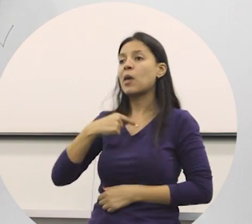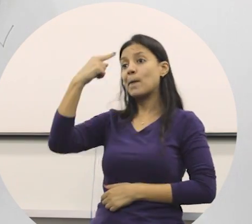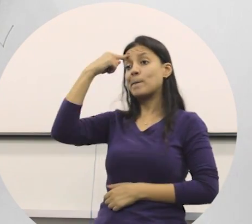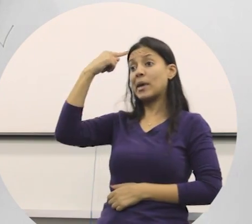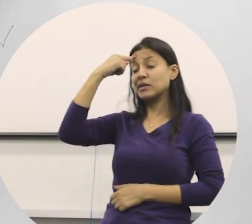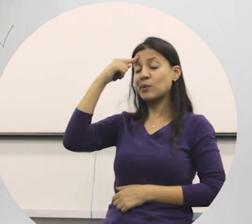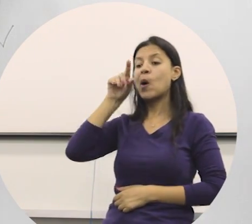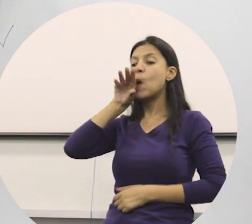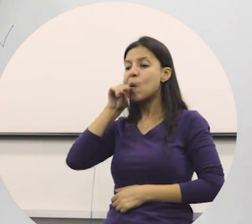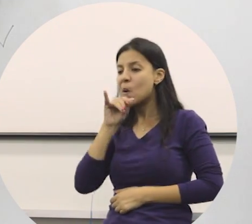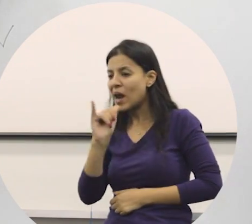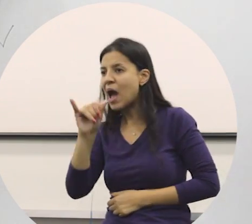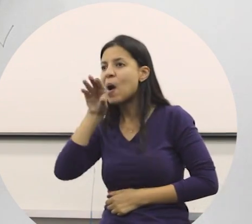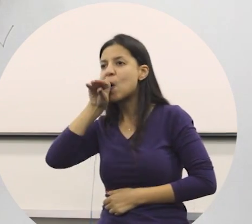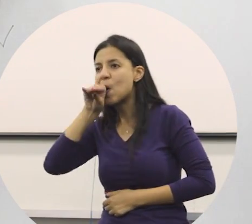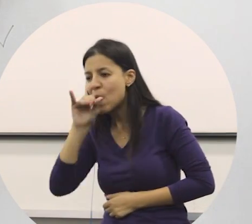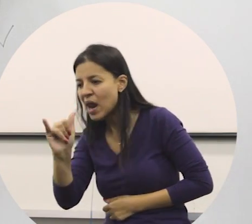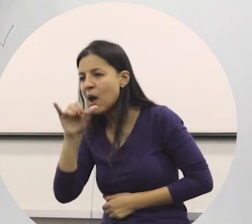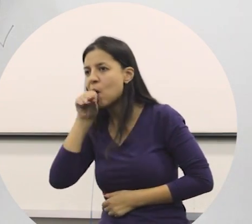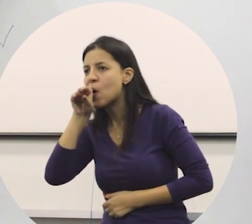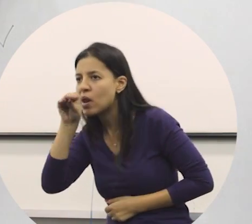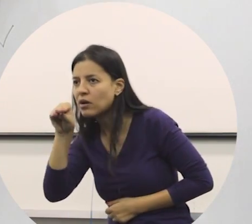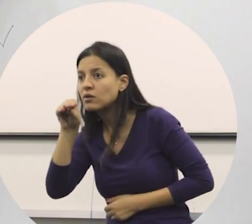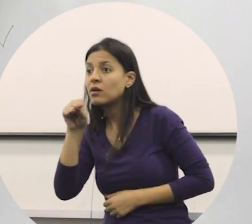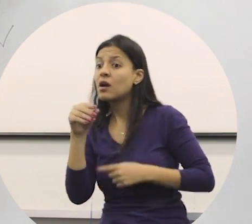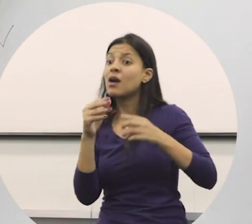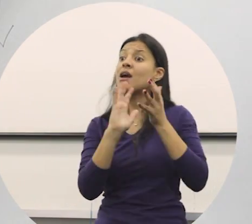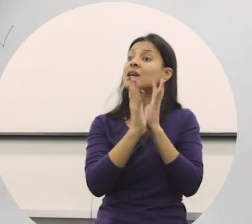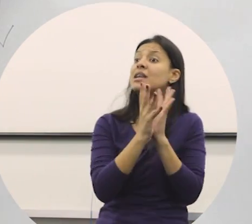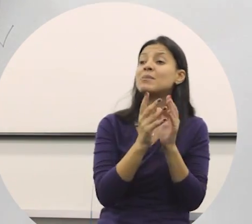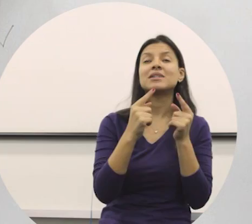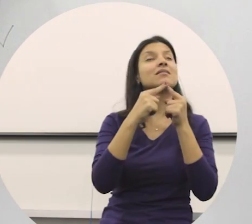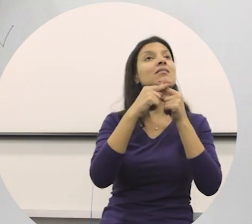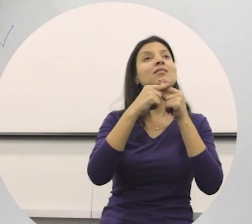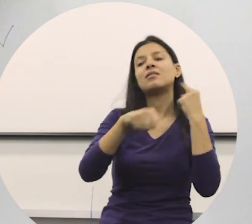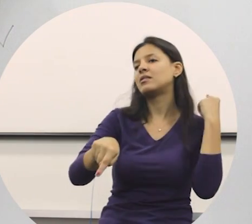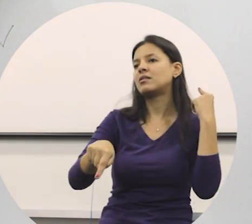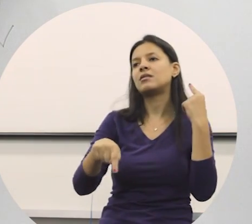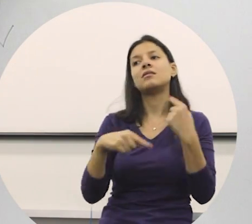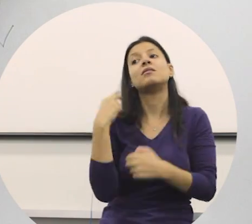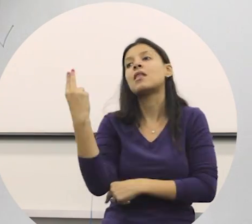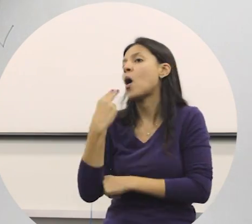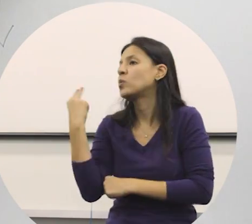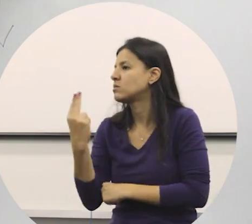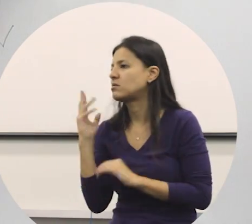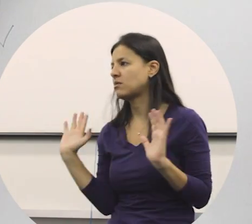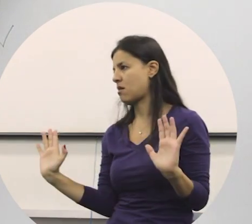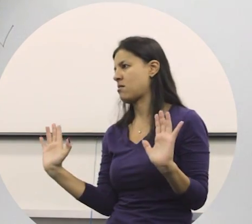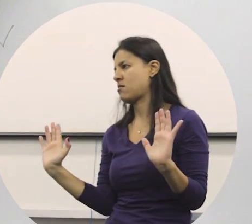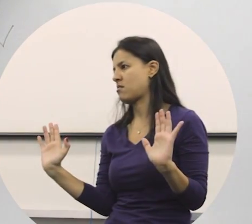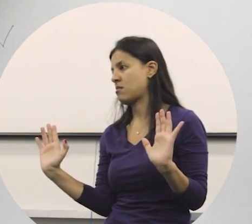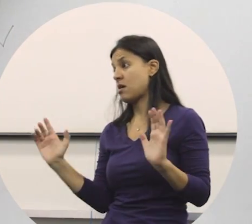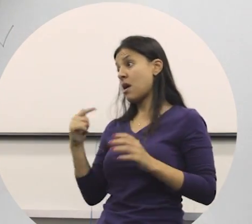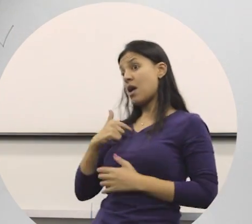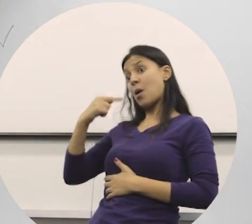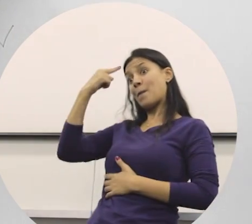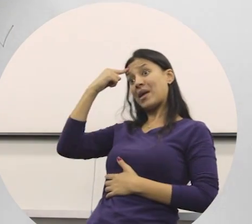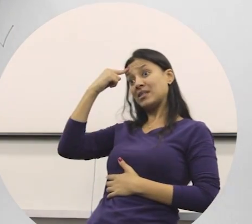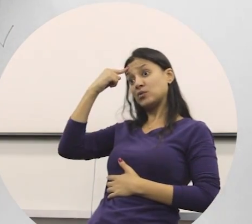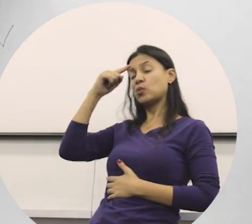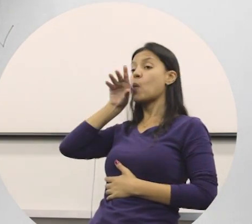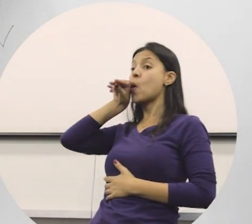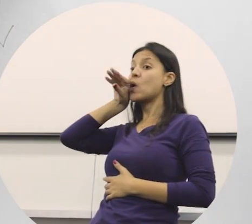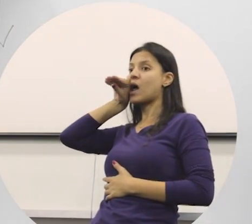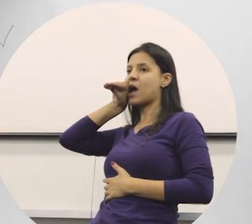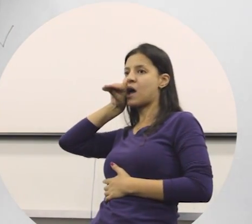porque não vai rolar. Não dá para acontecer. Quando eu penso em oralidade, eu